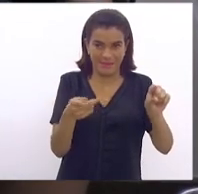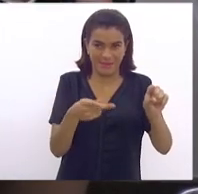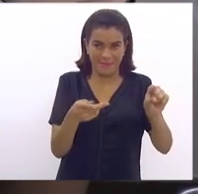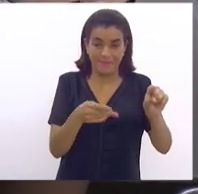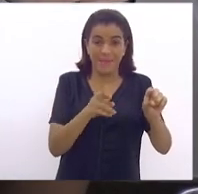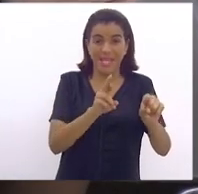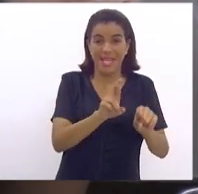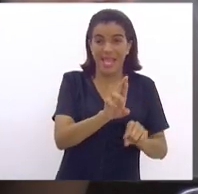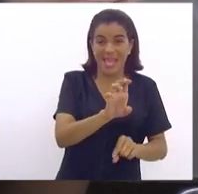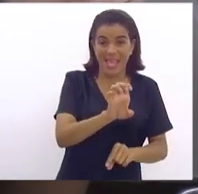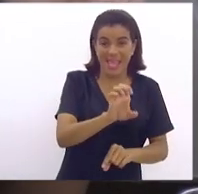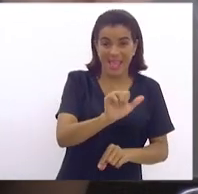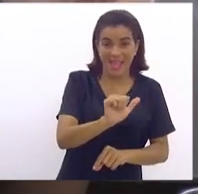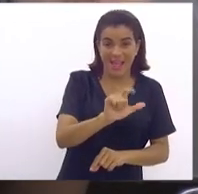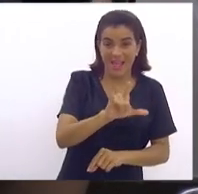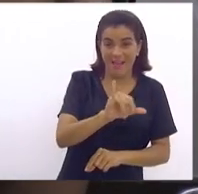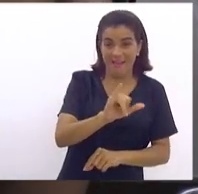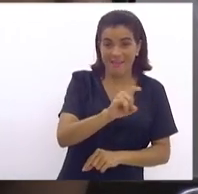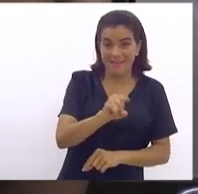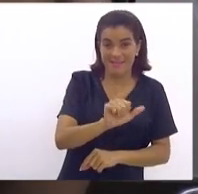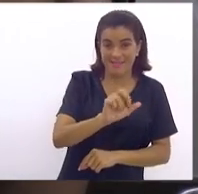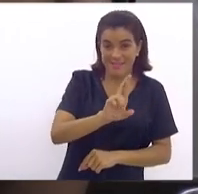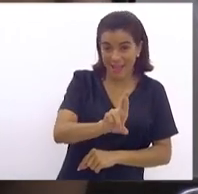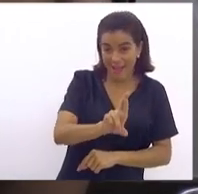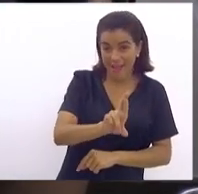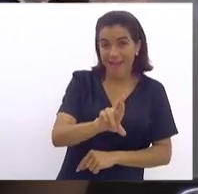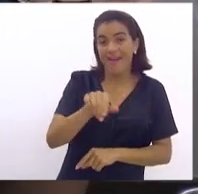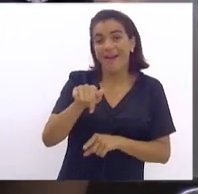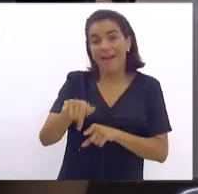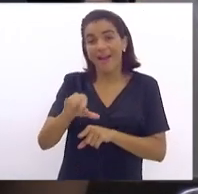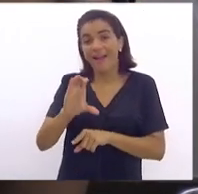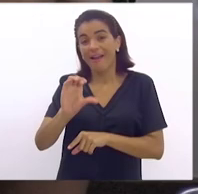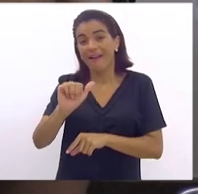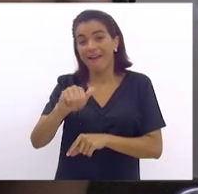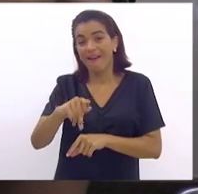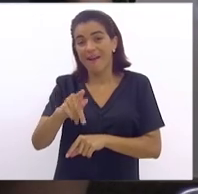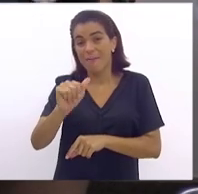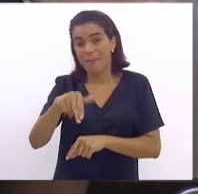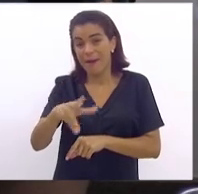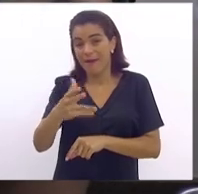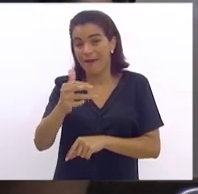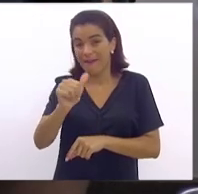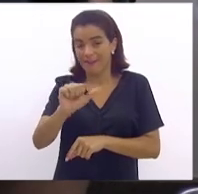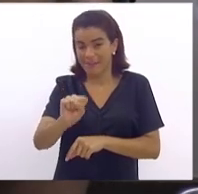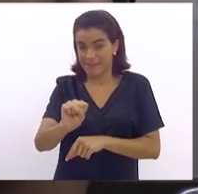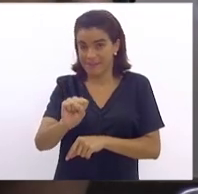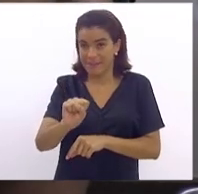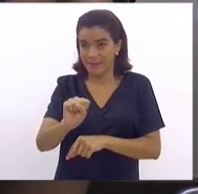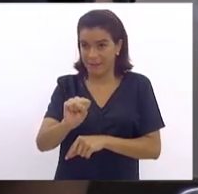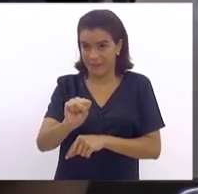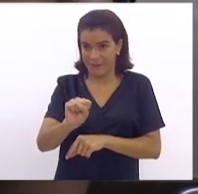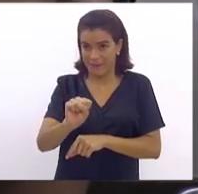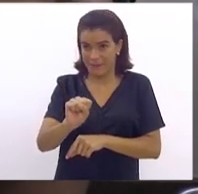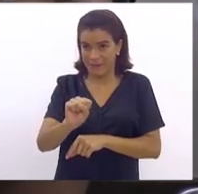para fazer o show ela ser responsável pela coleta, etc.